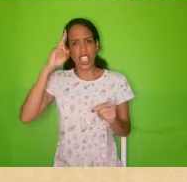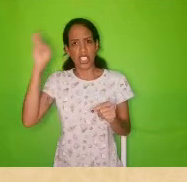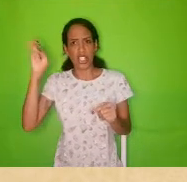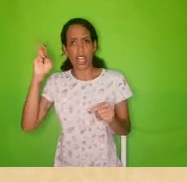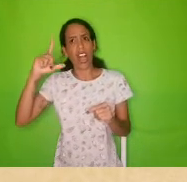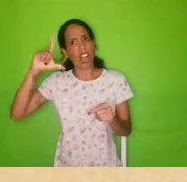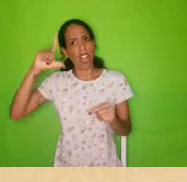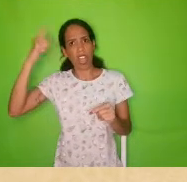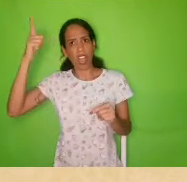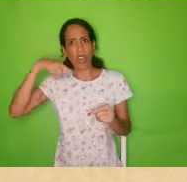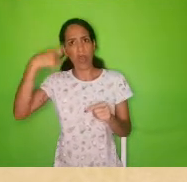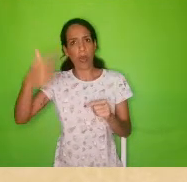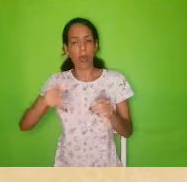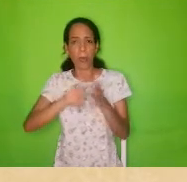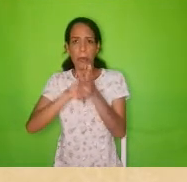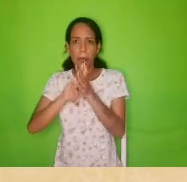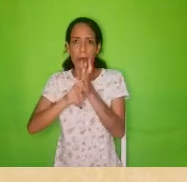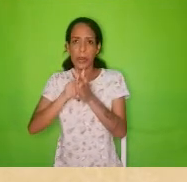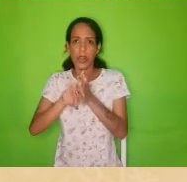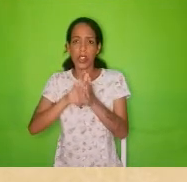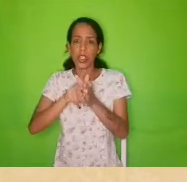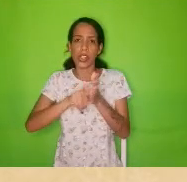nomenclaturas,